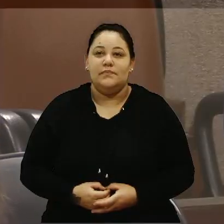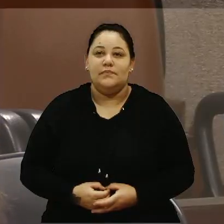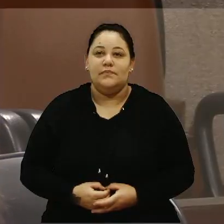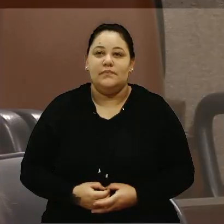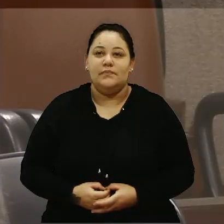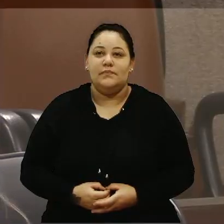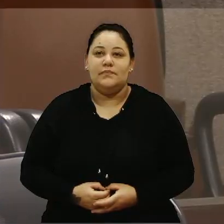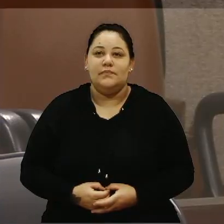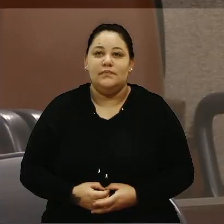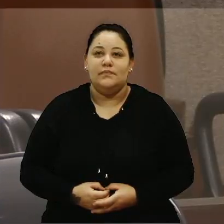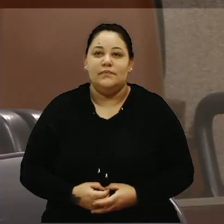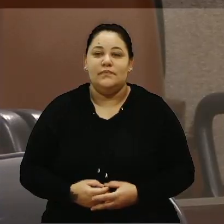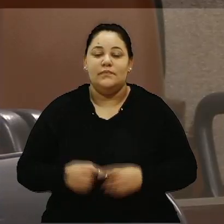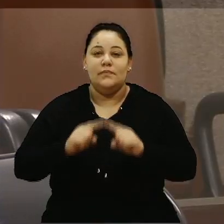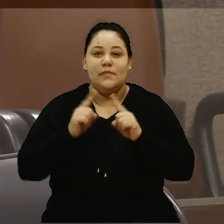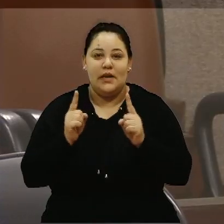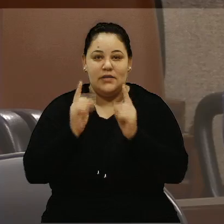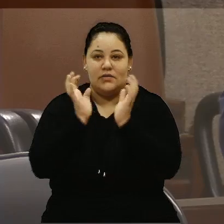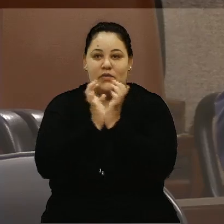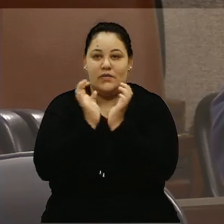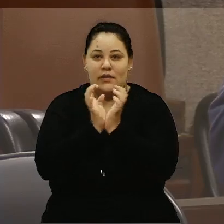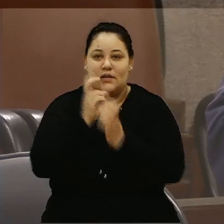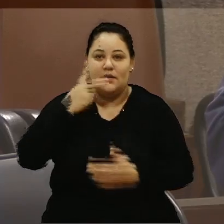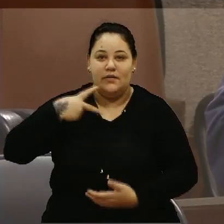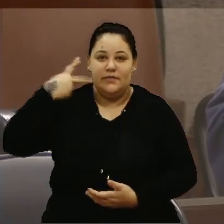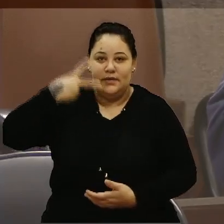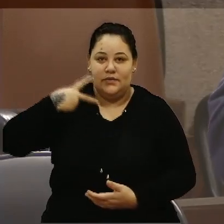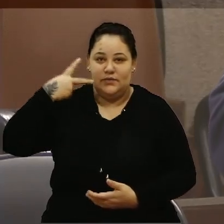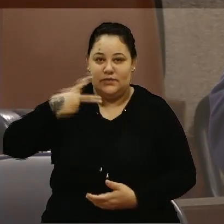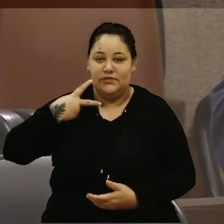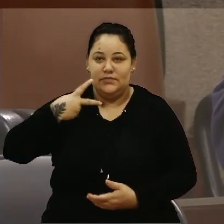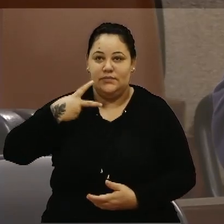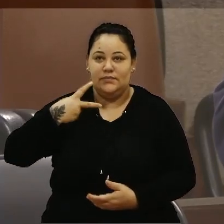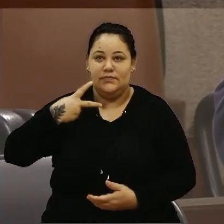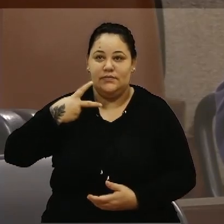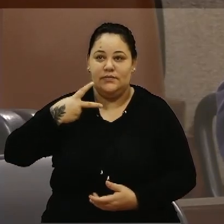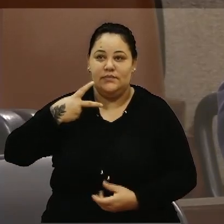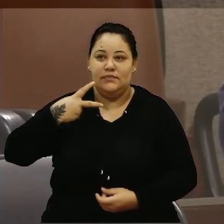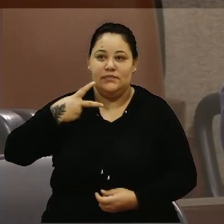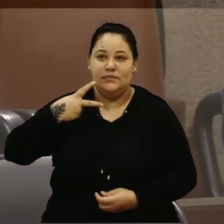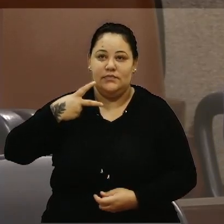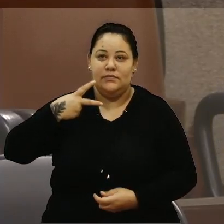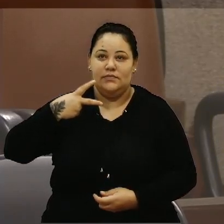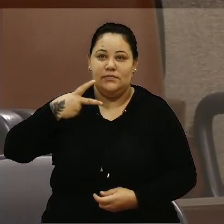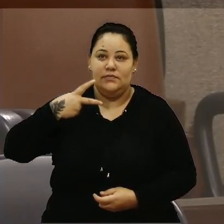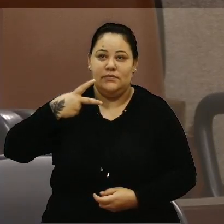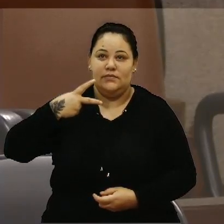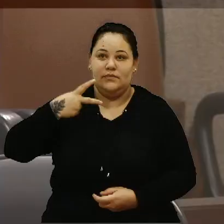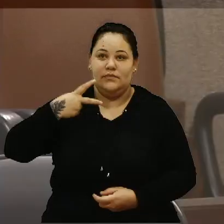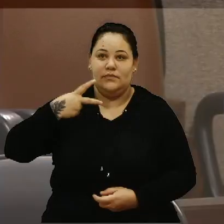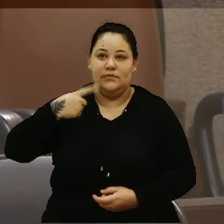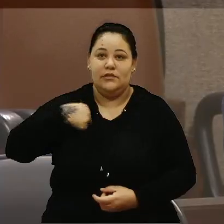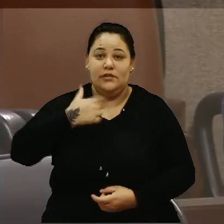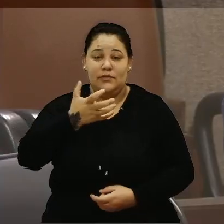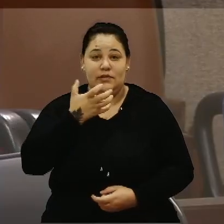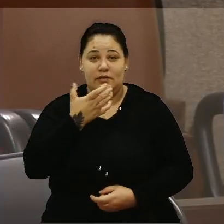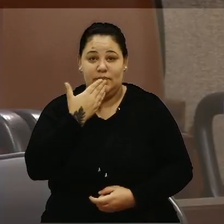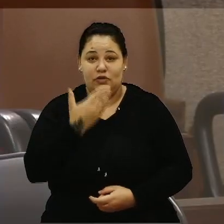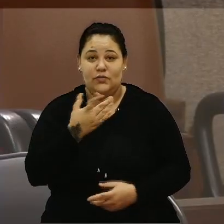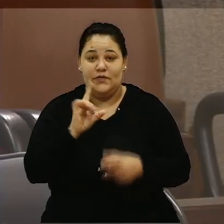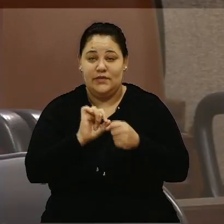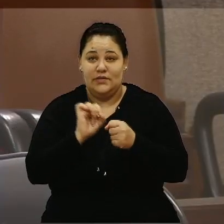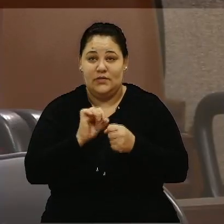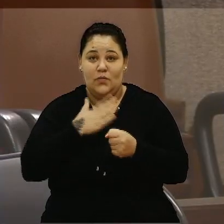Mas, colegas vereadores, vereadoras, eu procuro fazer o meu mandato, sempre procurei fazer meus